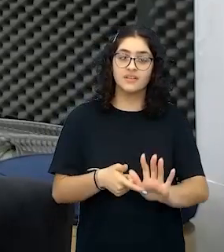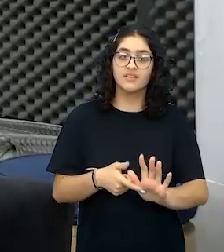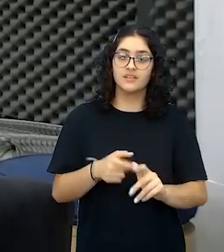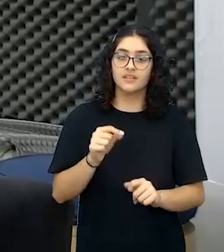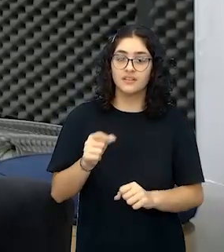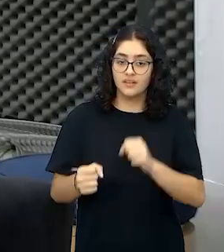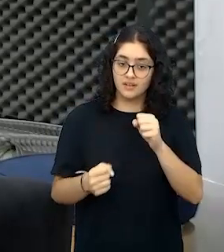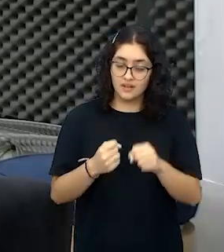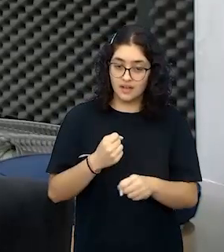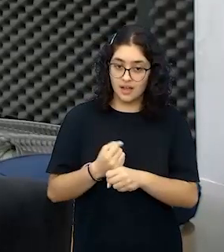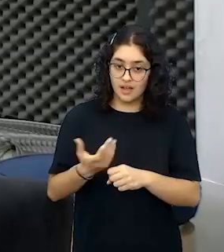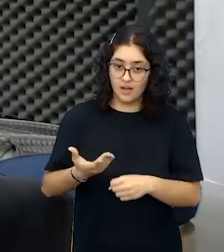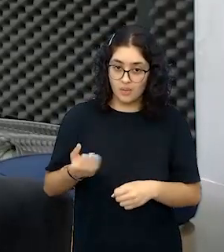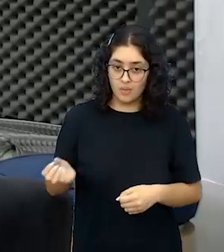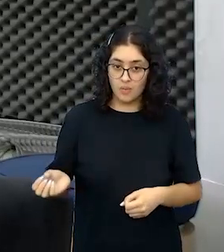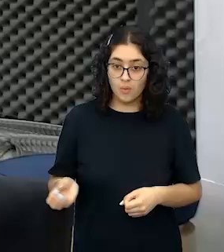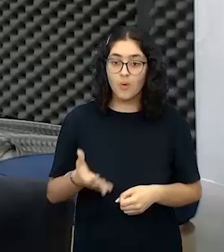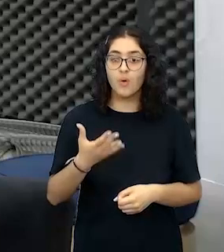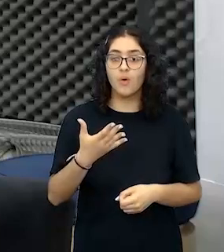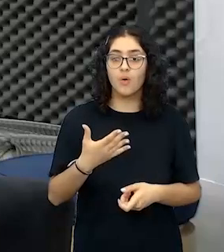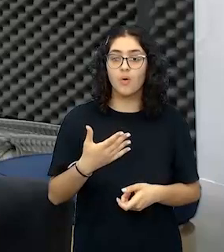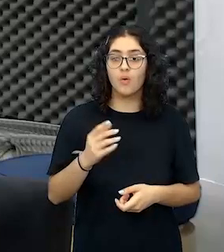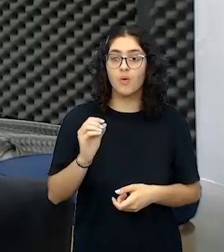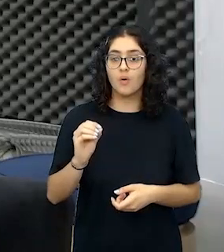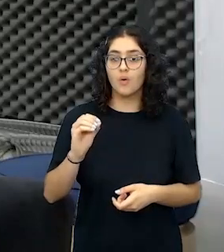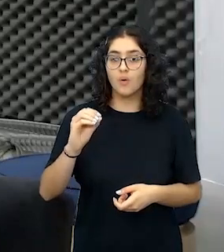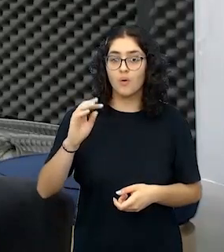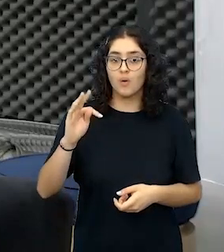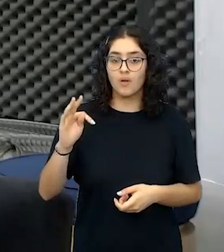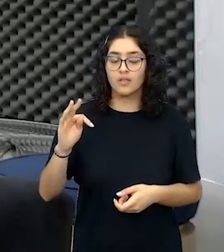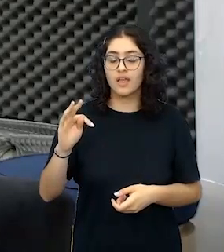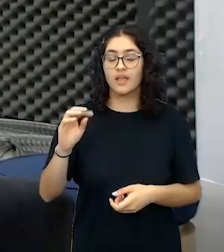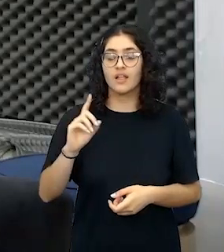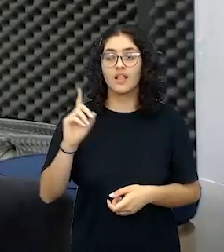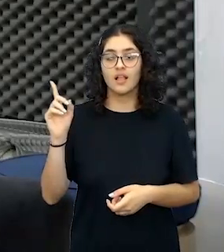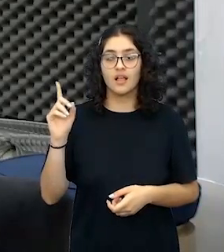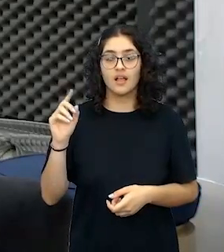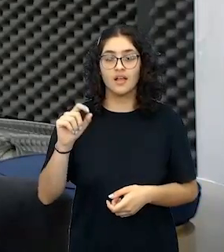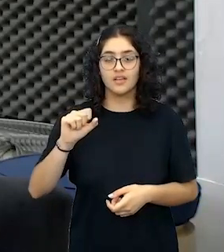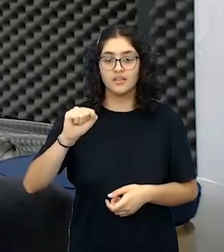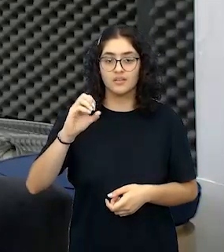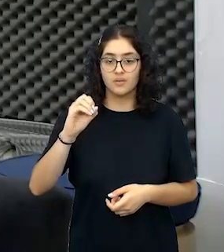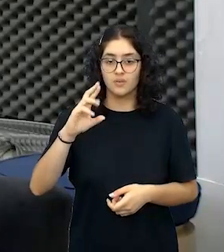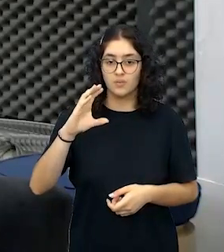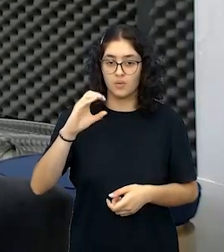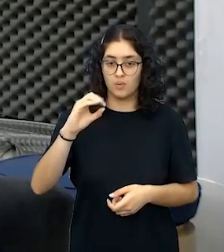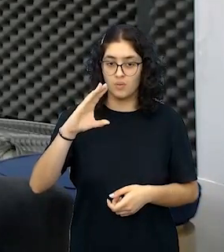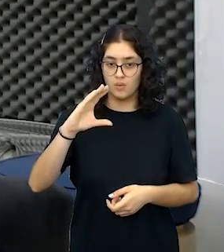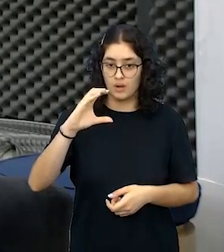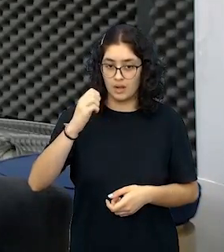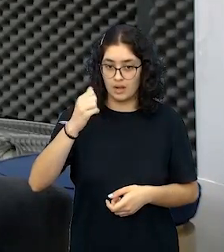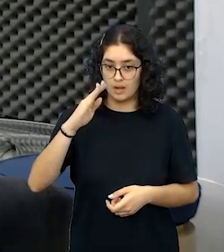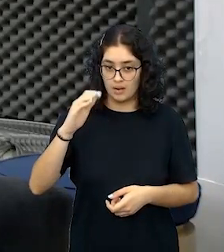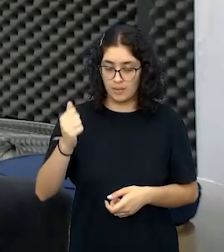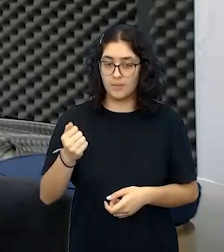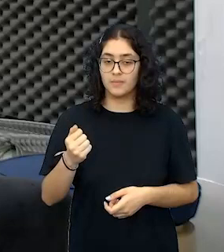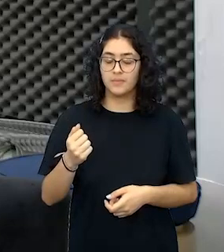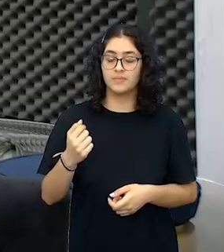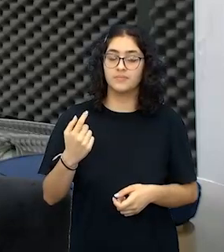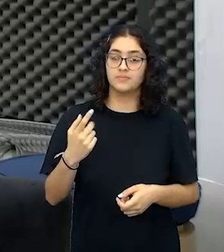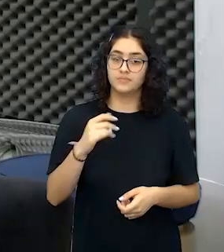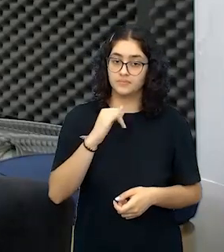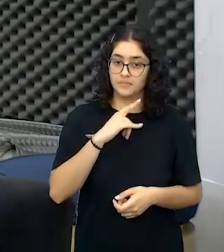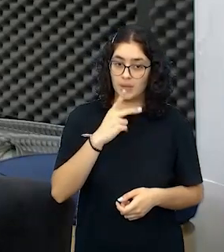esse ano na nossa OT, em Sorocaba, para todos os nossos PECs e